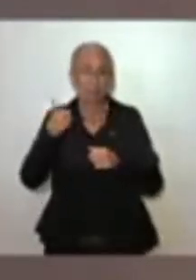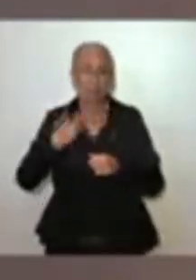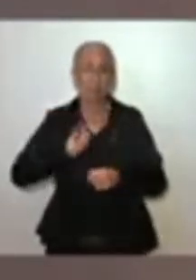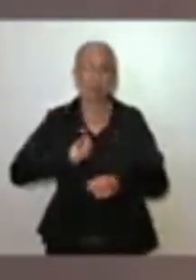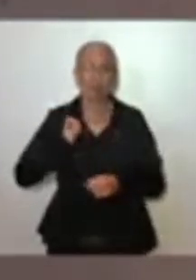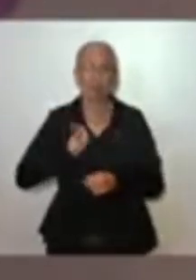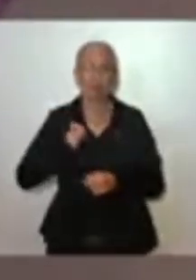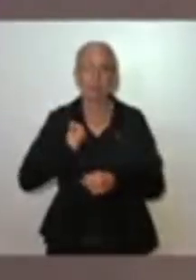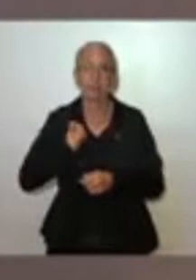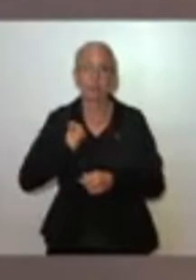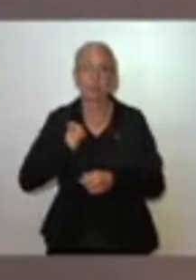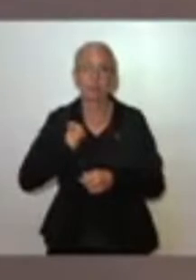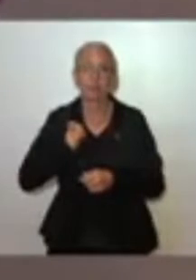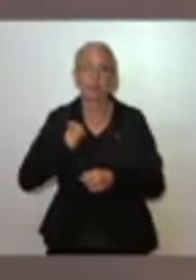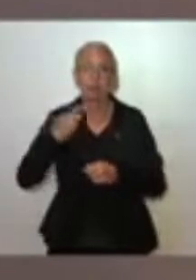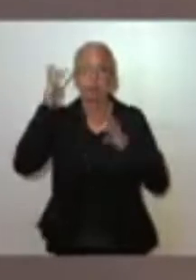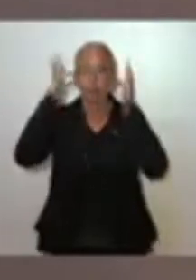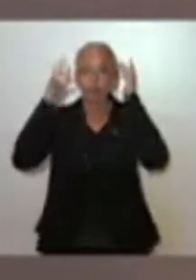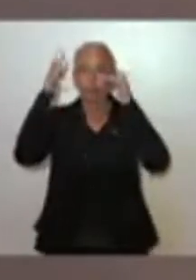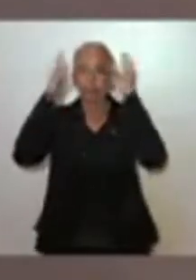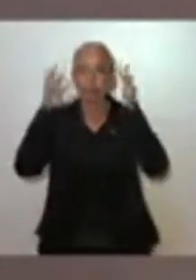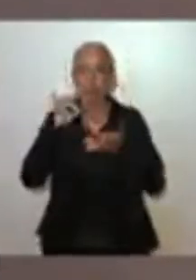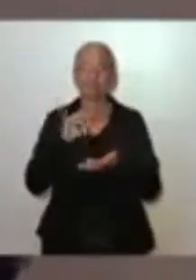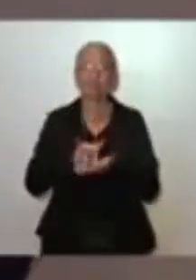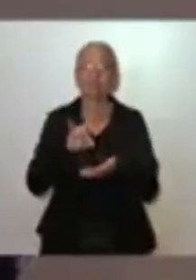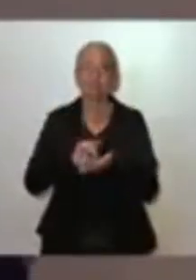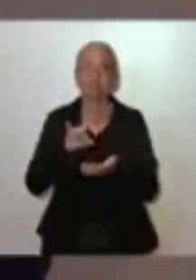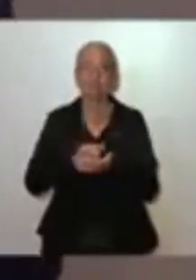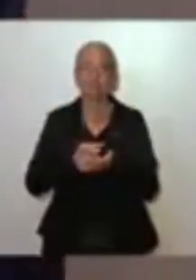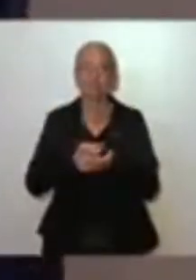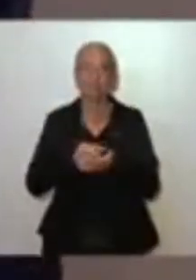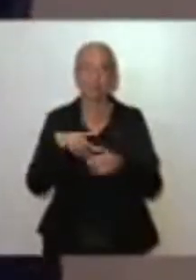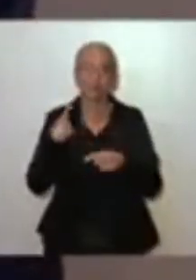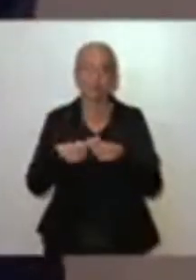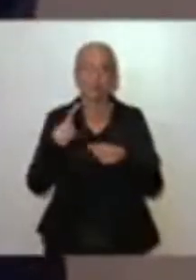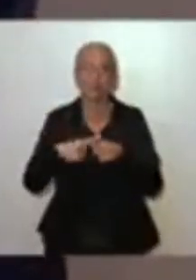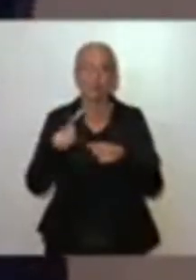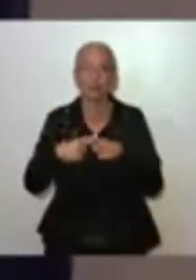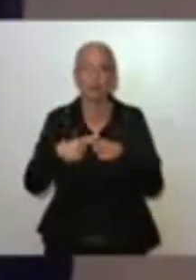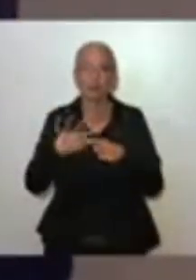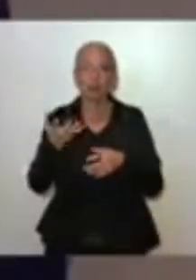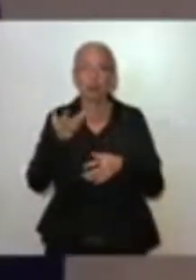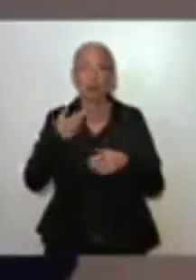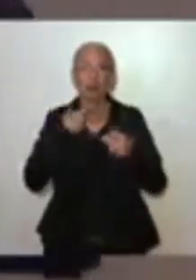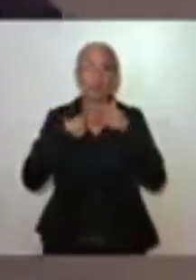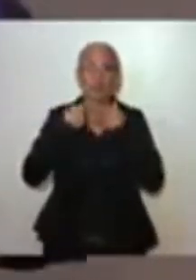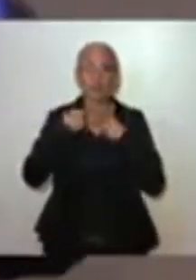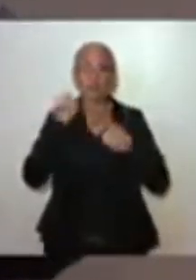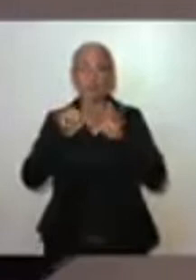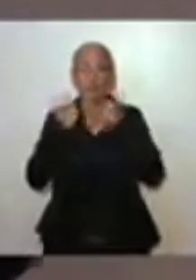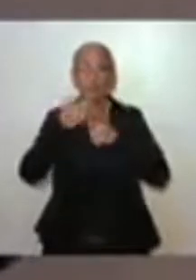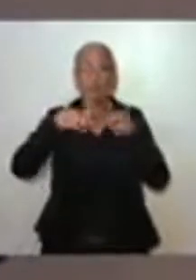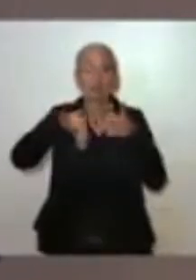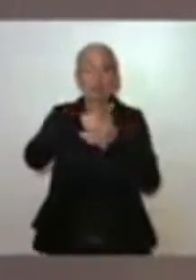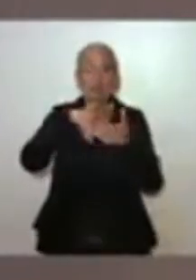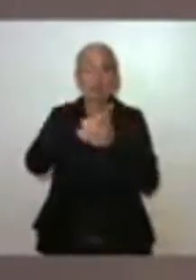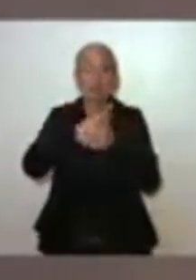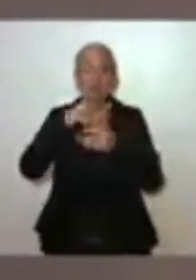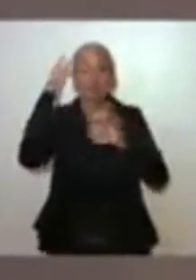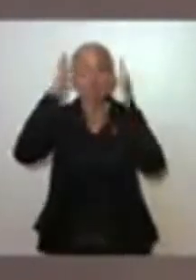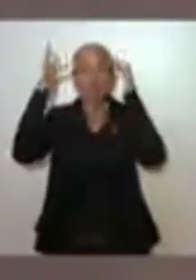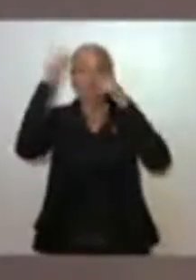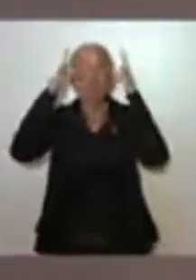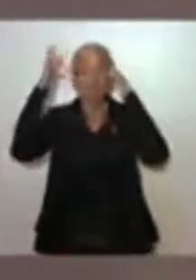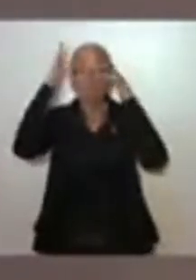vida nem todos os sonhos se realizam porque o como todo mundo queria ter sido jogador de futebol nem todos os sonhos se